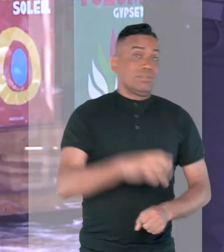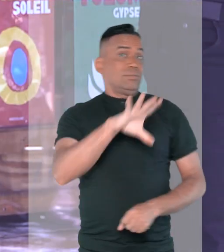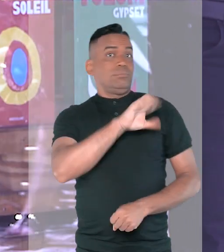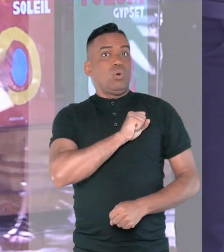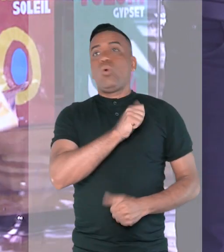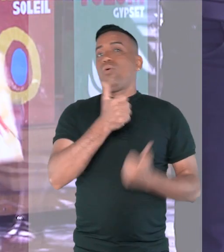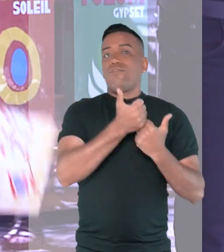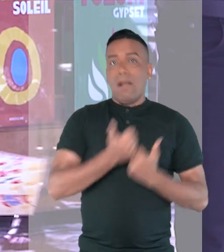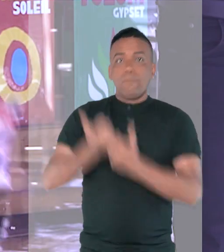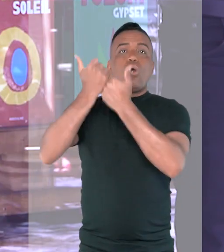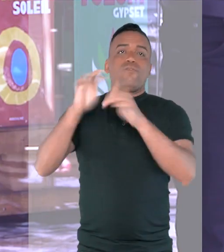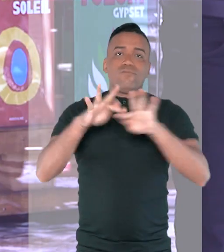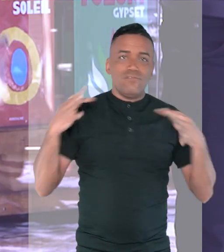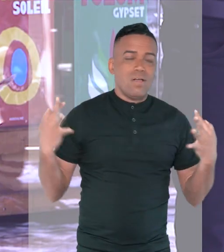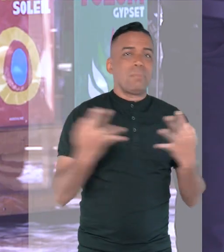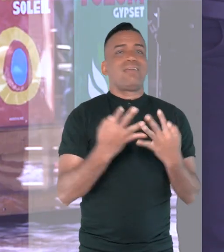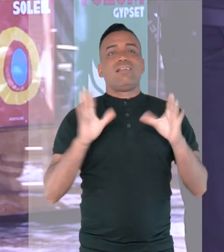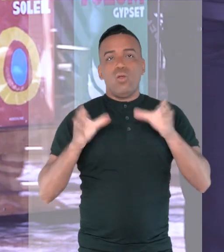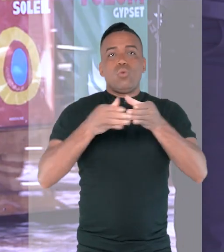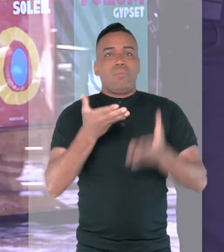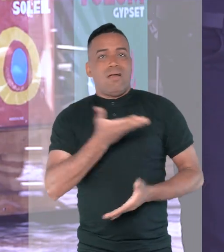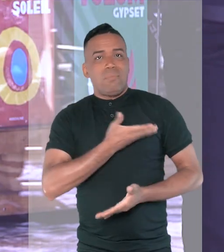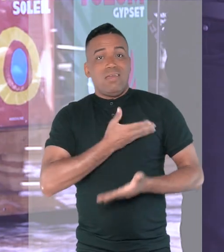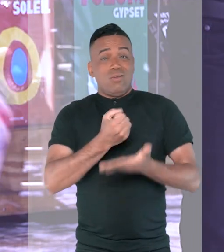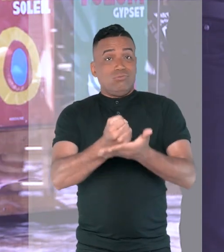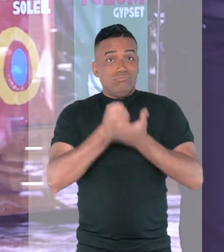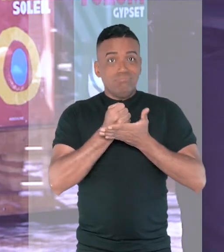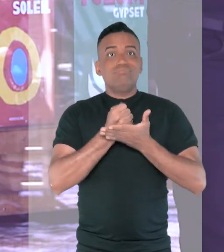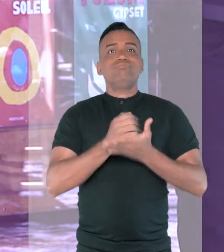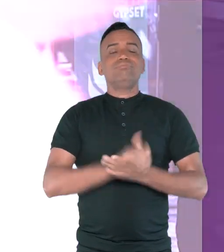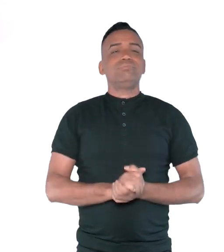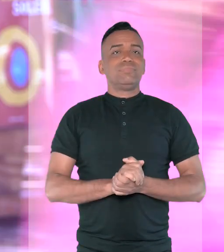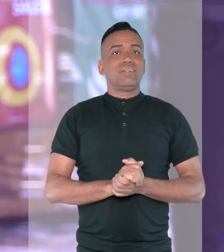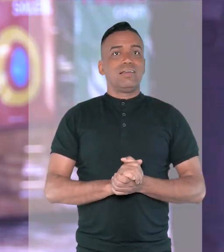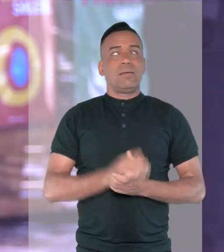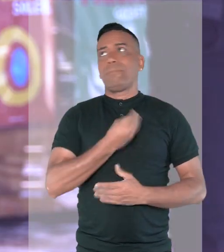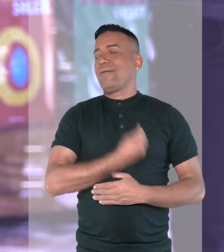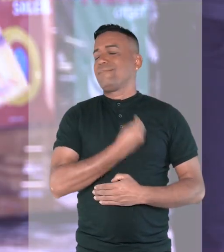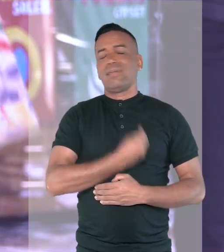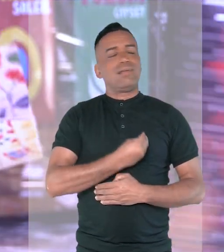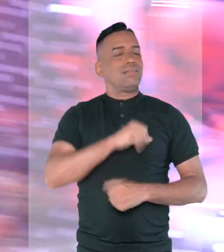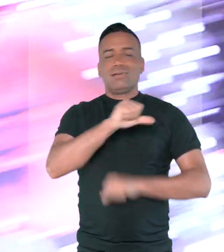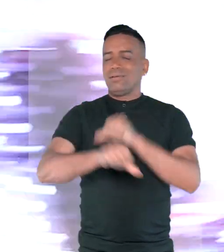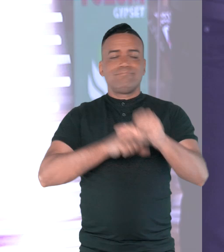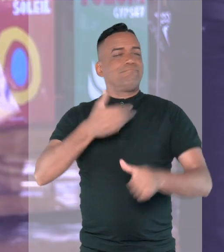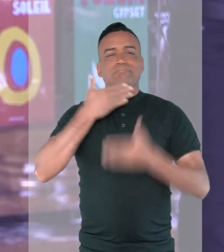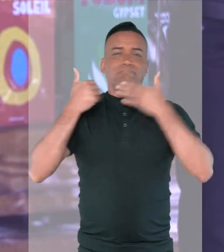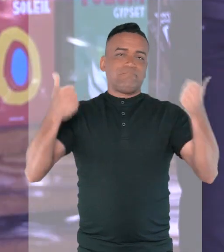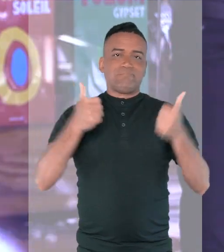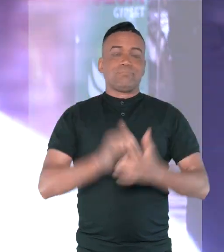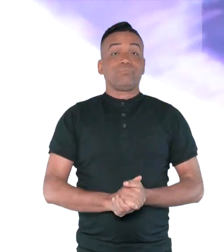vida e de todo o apoio que eu recebi da minha família e dos meus amigos e que fizeram a minha vida ser